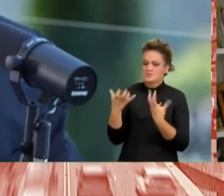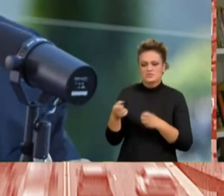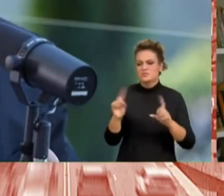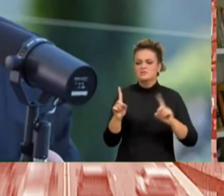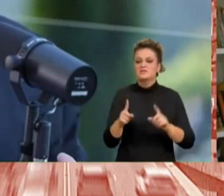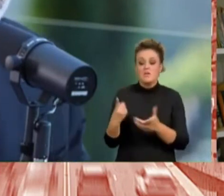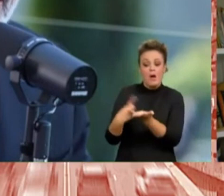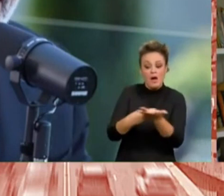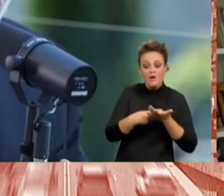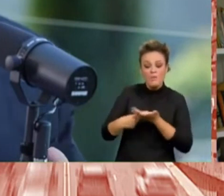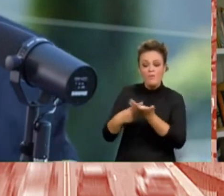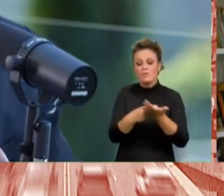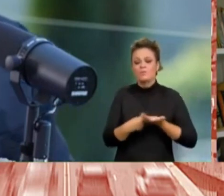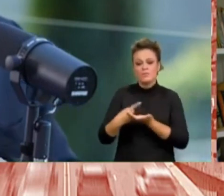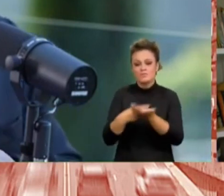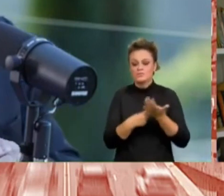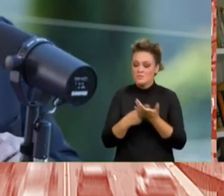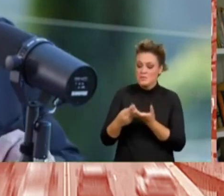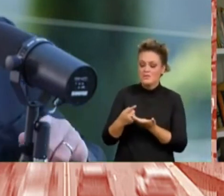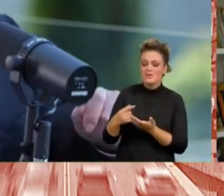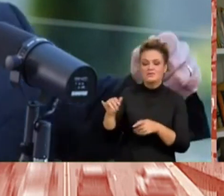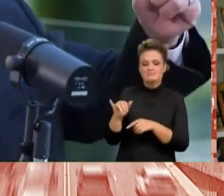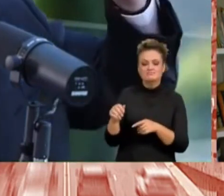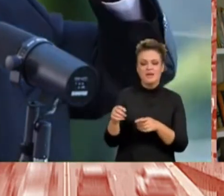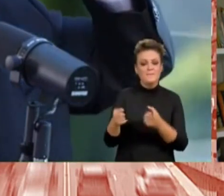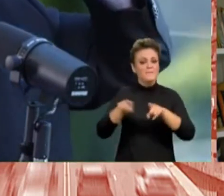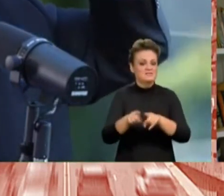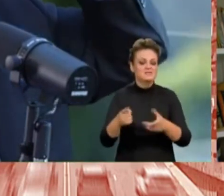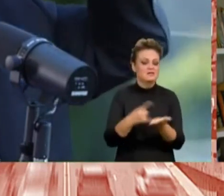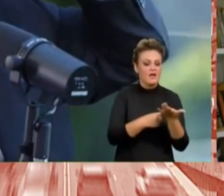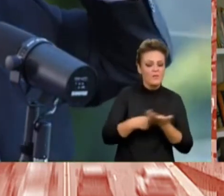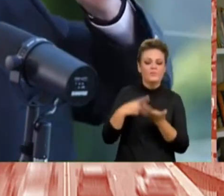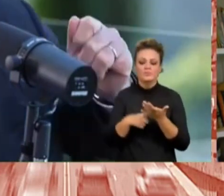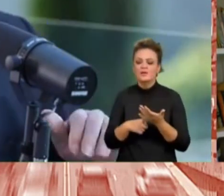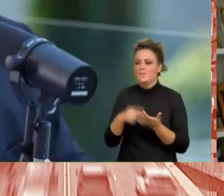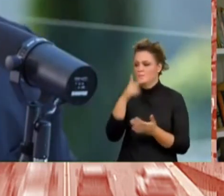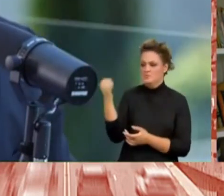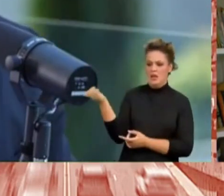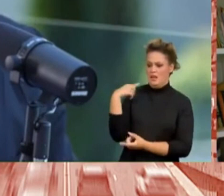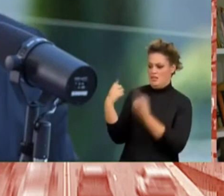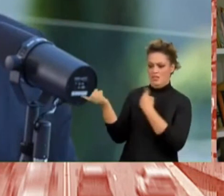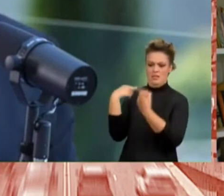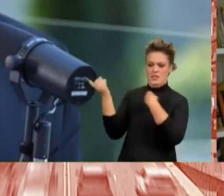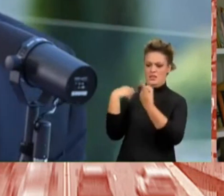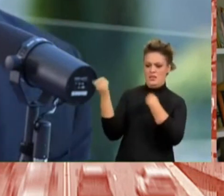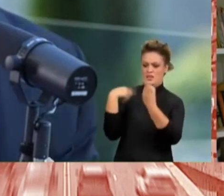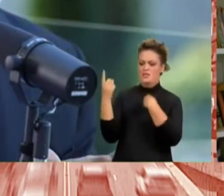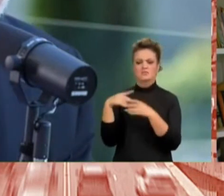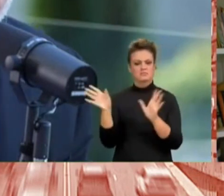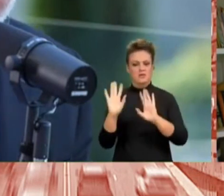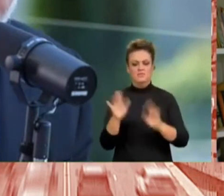desenvolvimento que permita a reindustrialização em novas bases, com novas tecnologias,